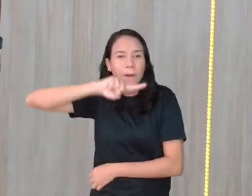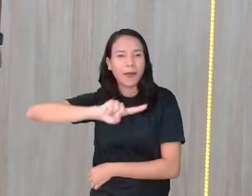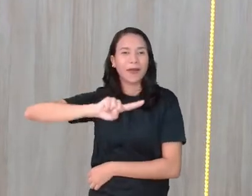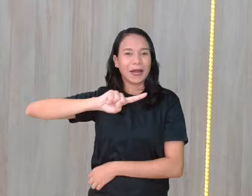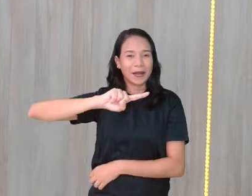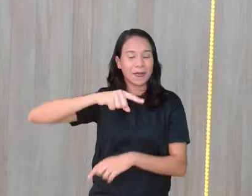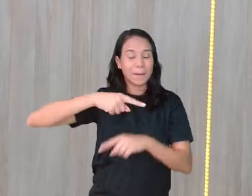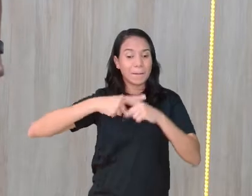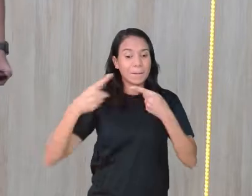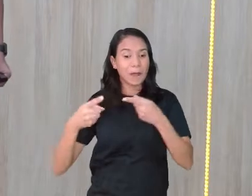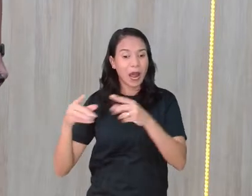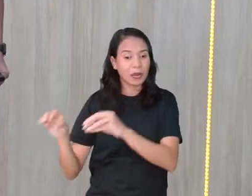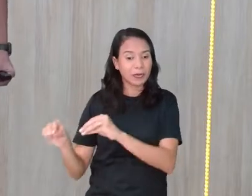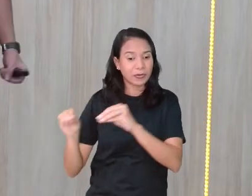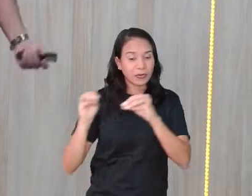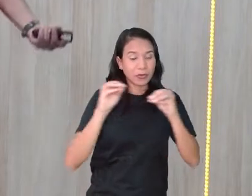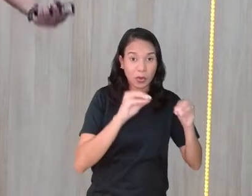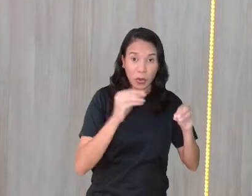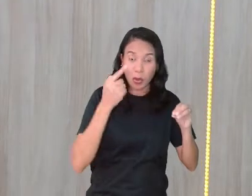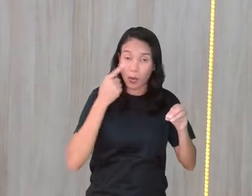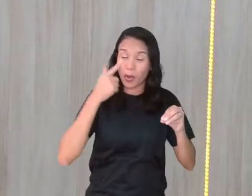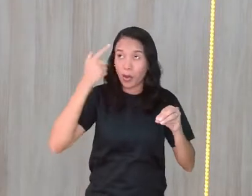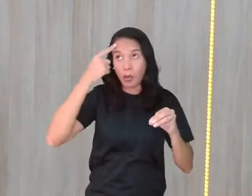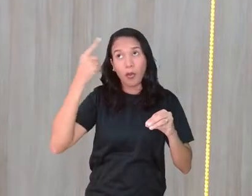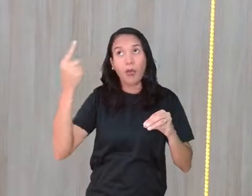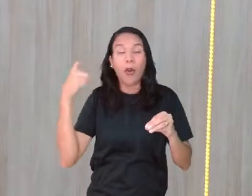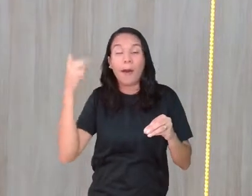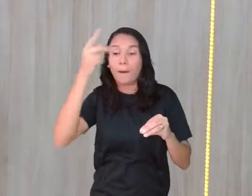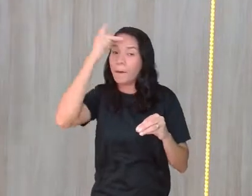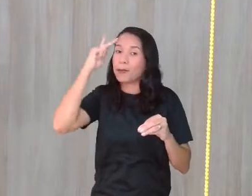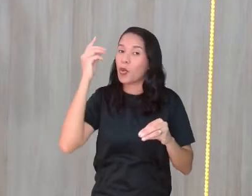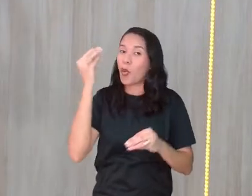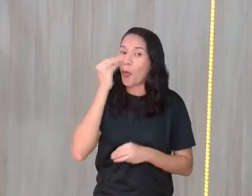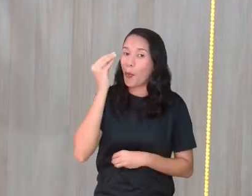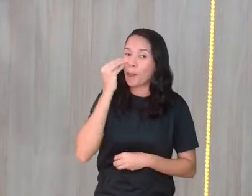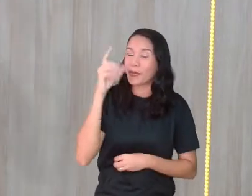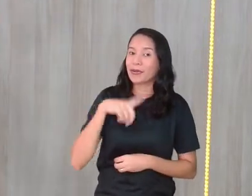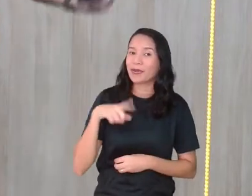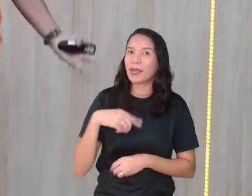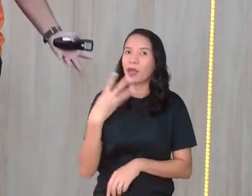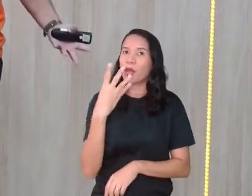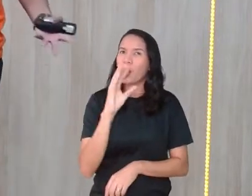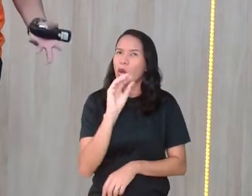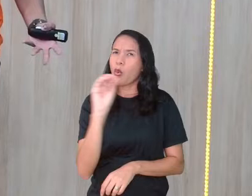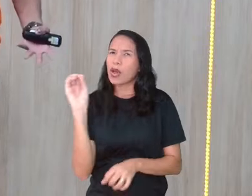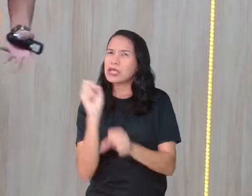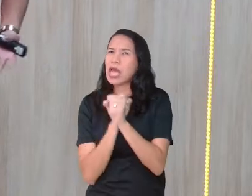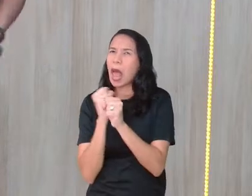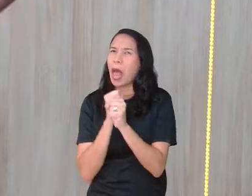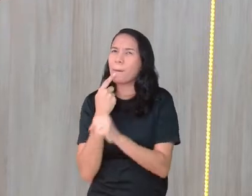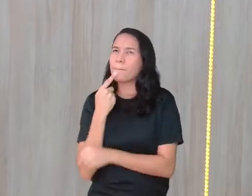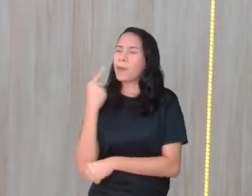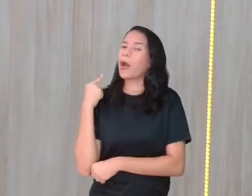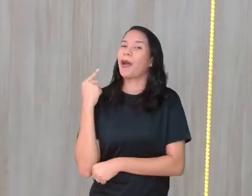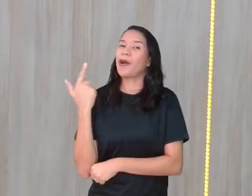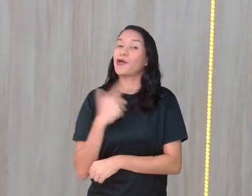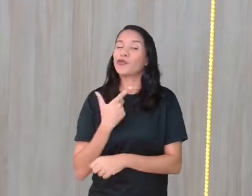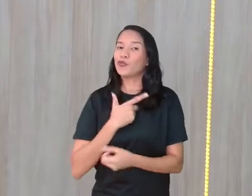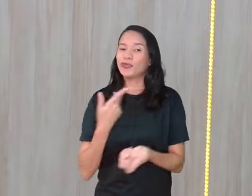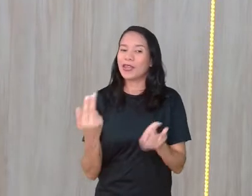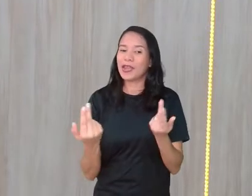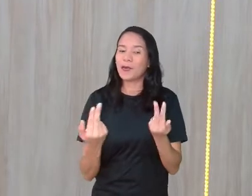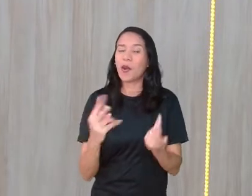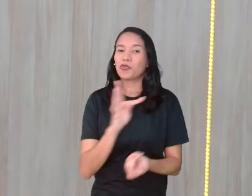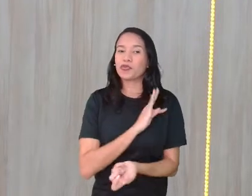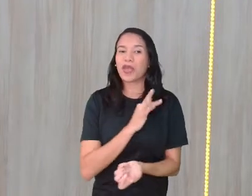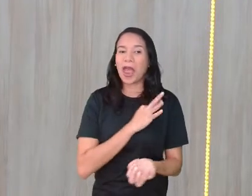cana-de-açúcar. Já na região, isso, olha, observando que isso há 400 e poucos anos atrás, né, meu aluno? Então, não tem as